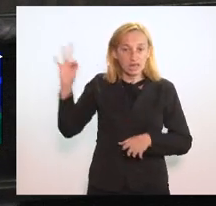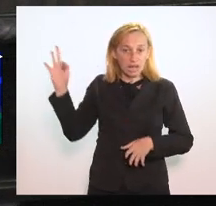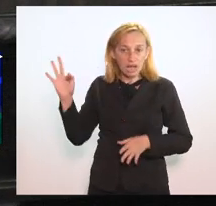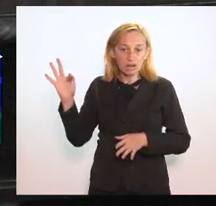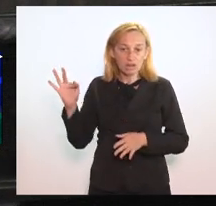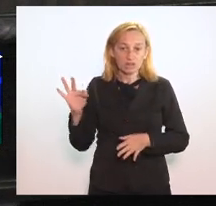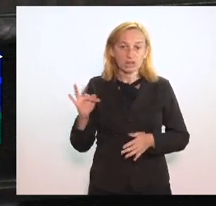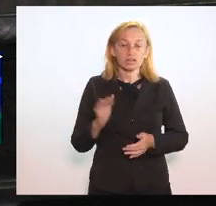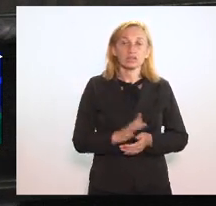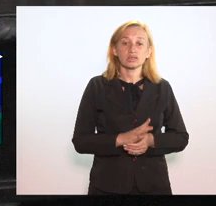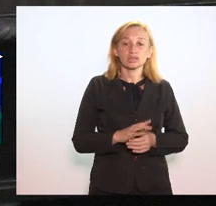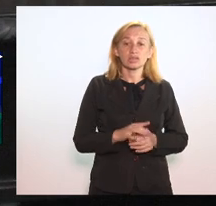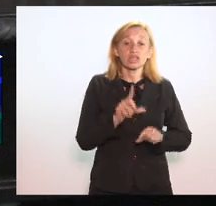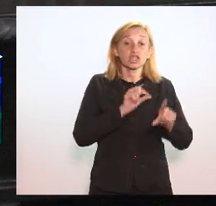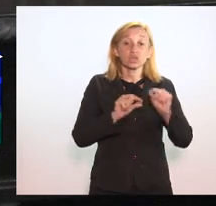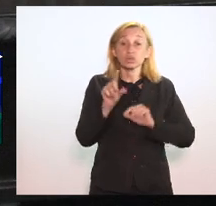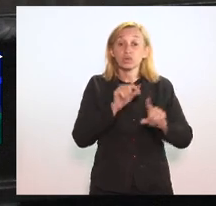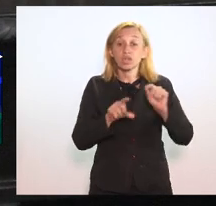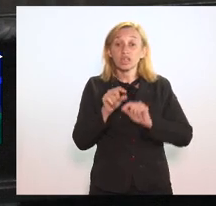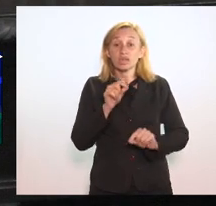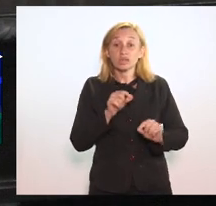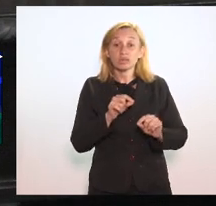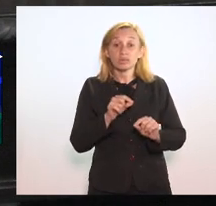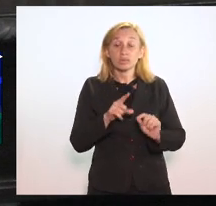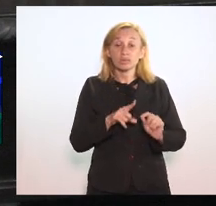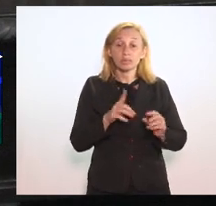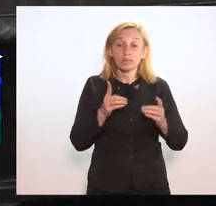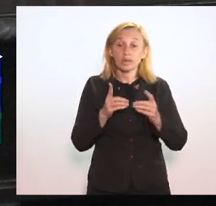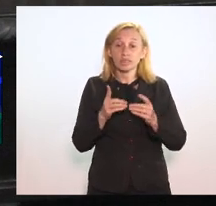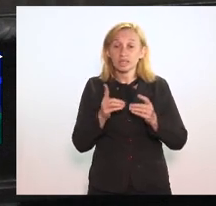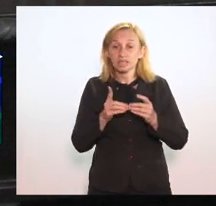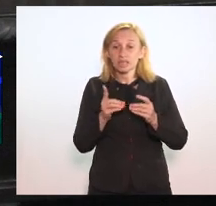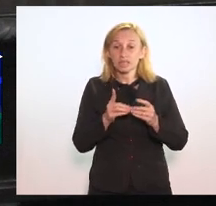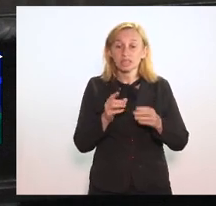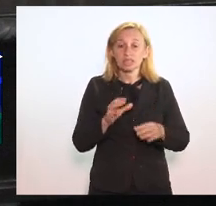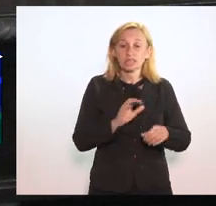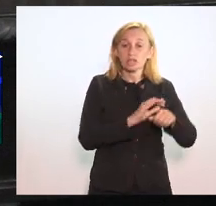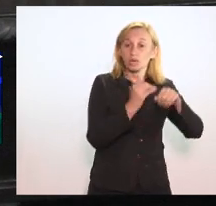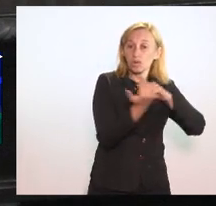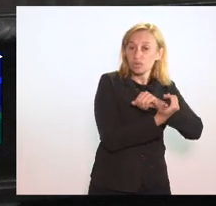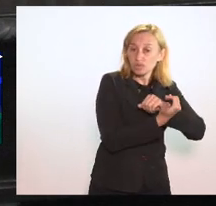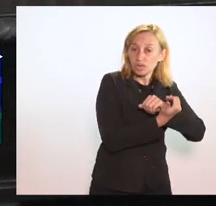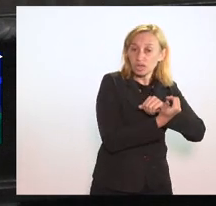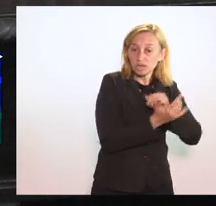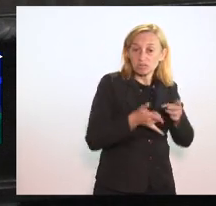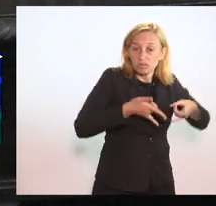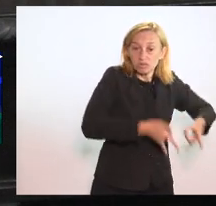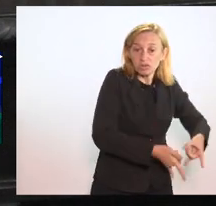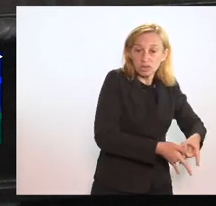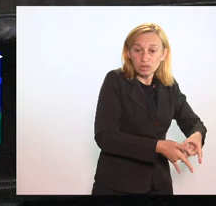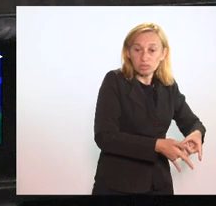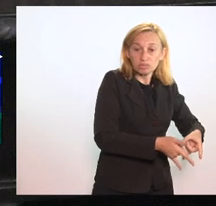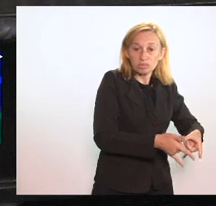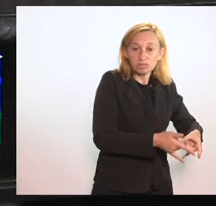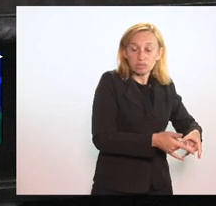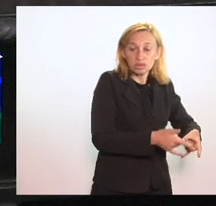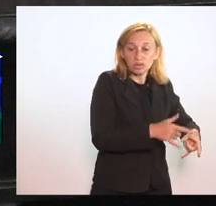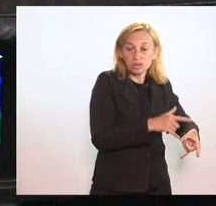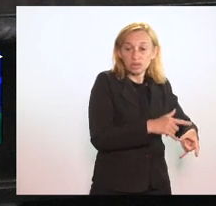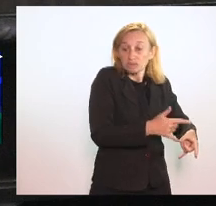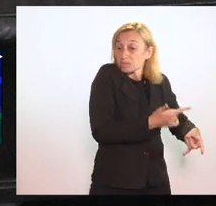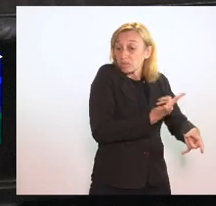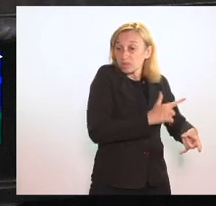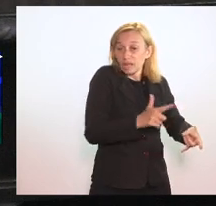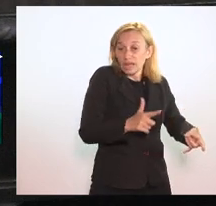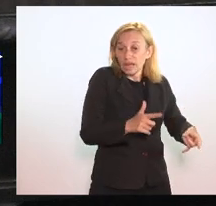estão disponíveis para o atendimento de leitos para cor verde ou de cirurgias eletivas